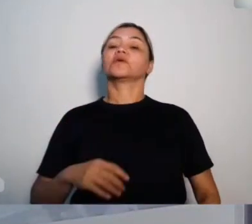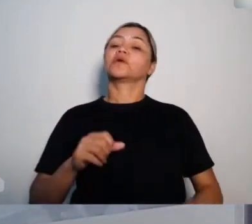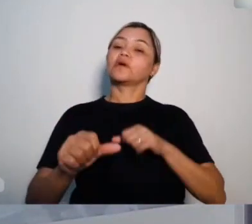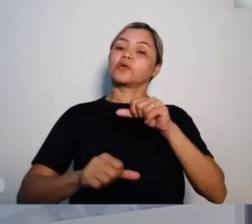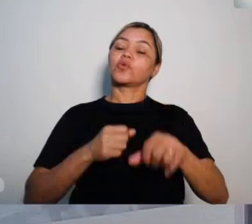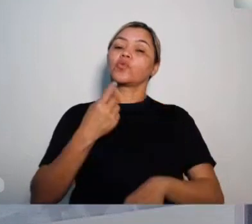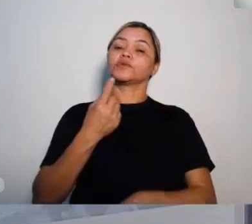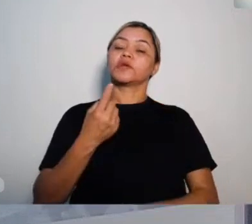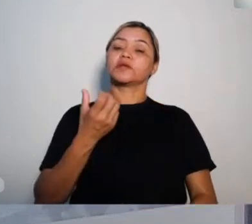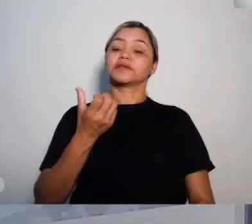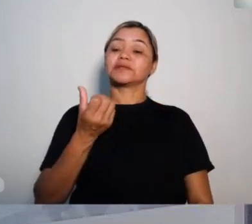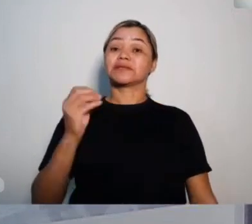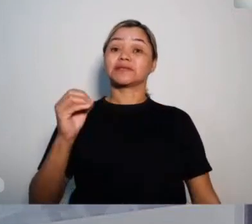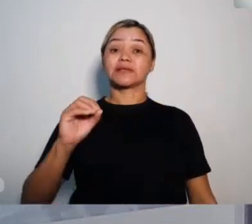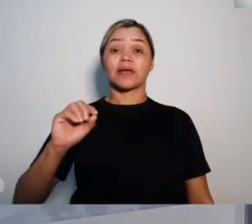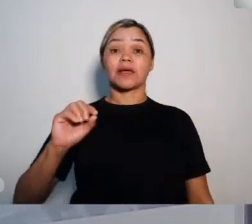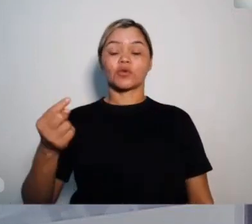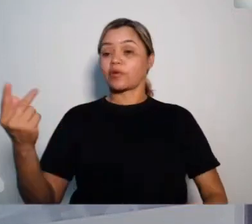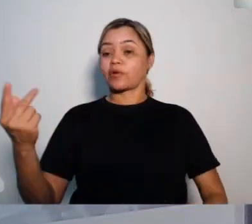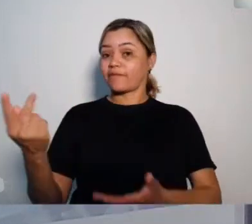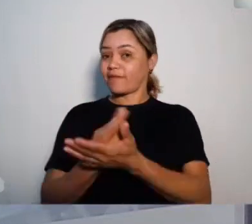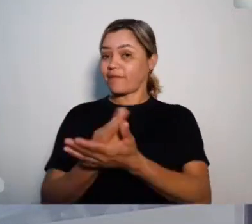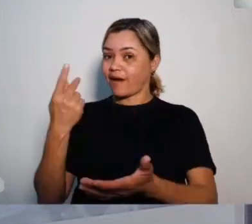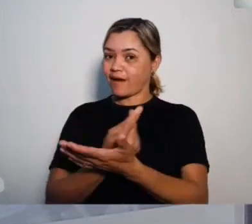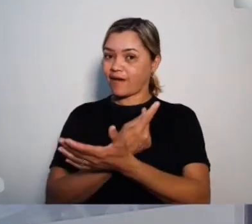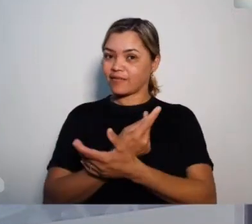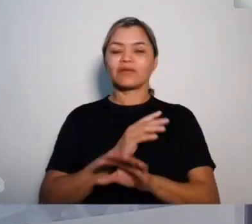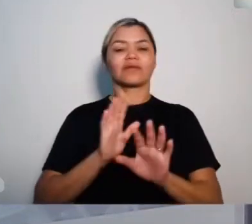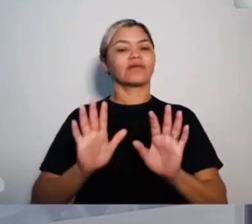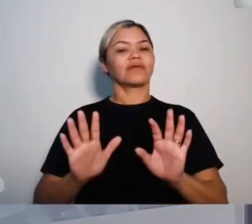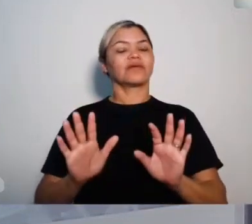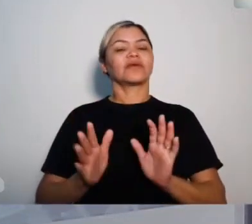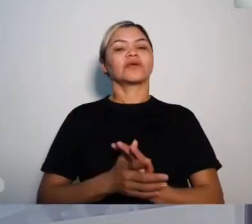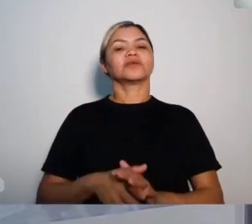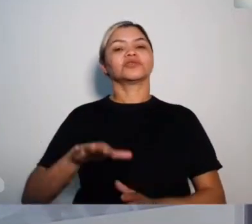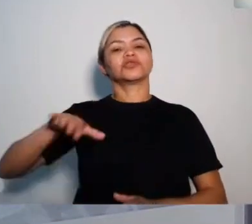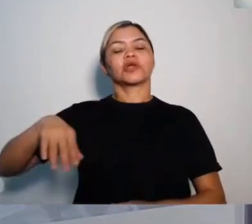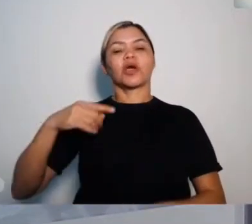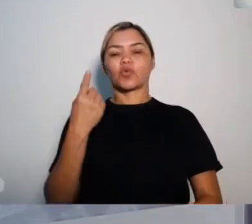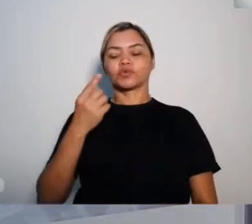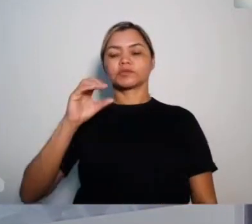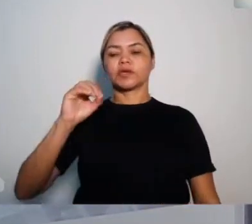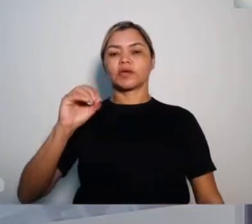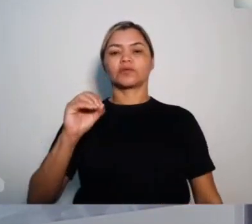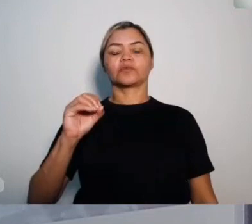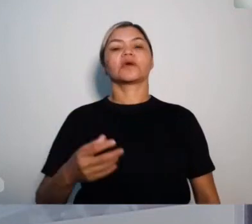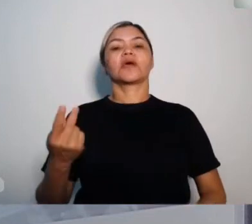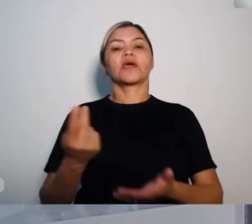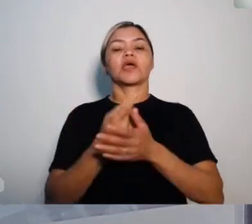mil. Então, estava errado, então precisava tirar um zero. Erro de digitação.